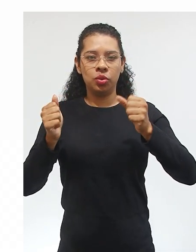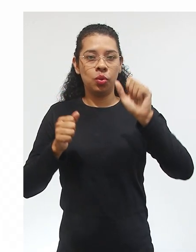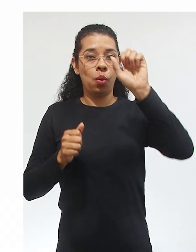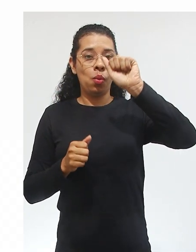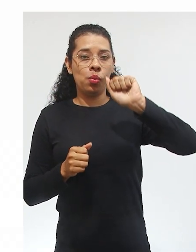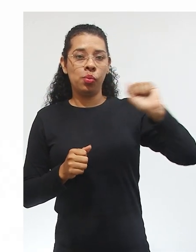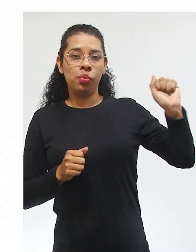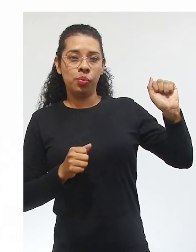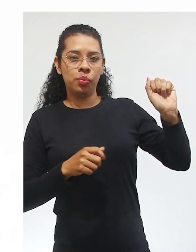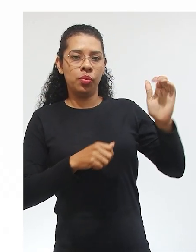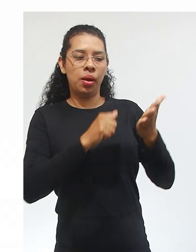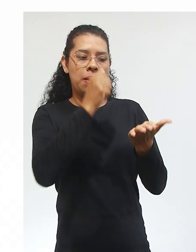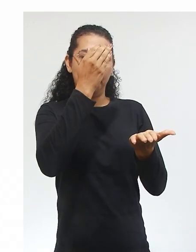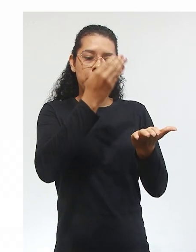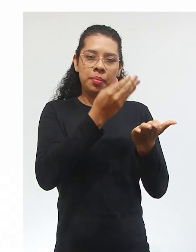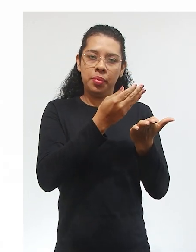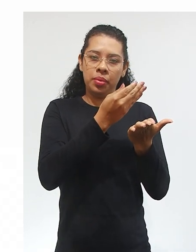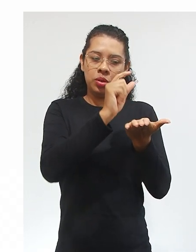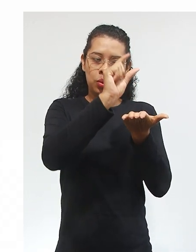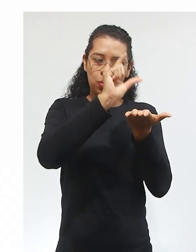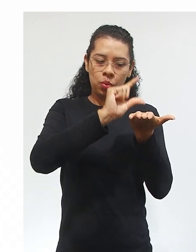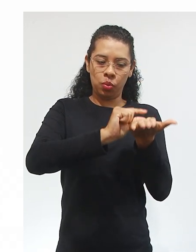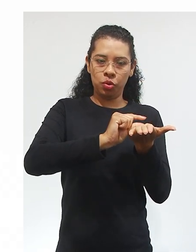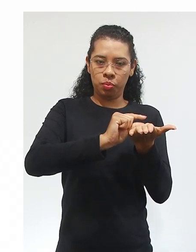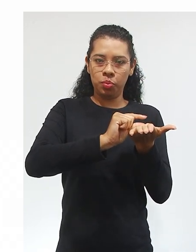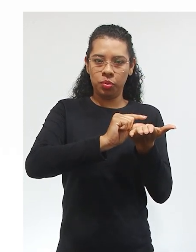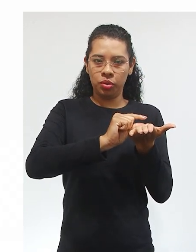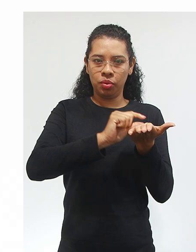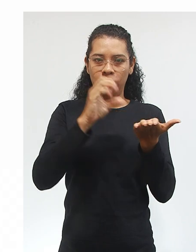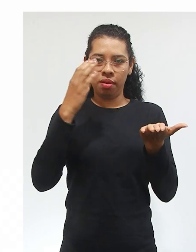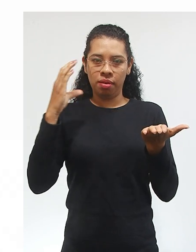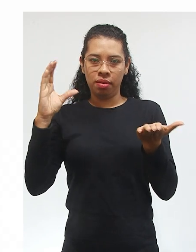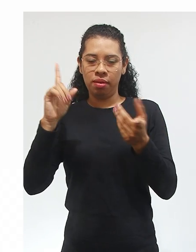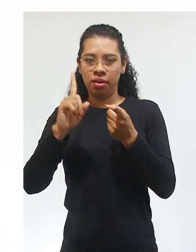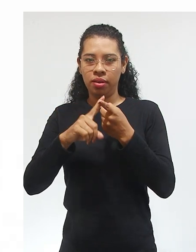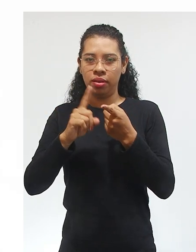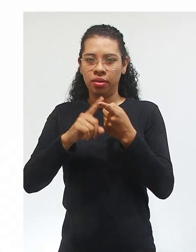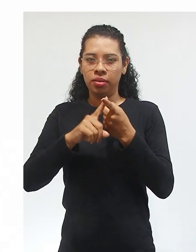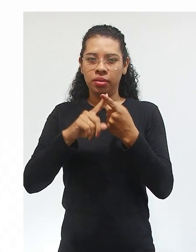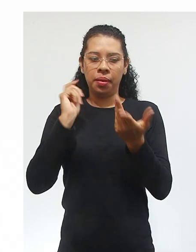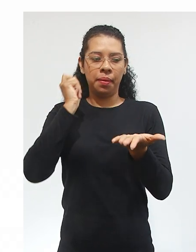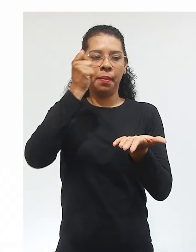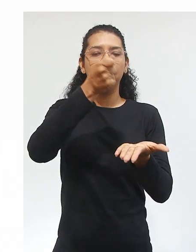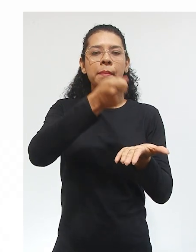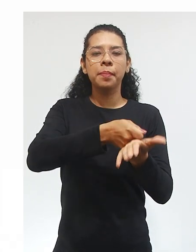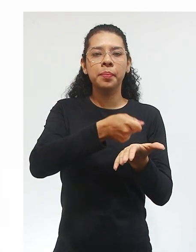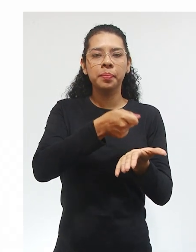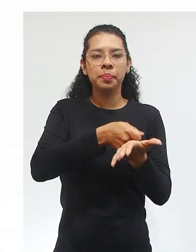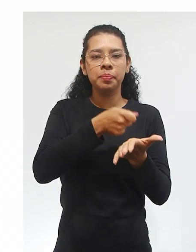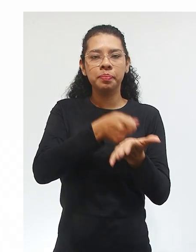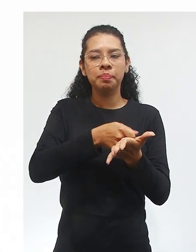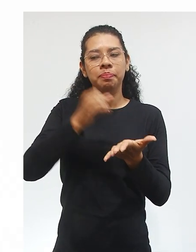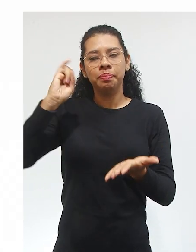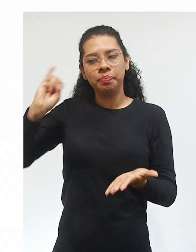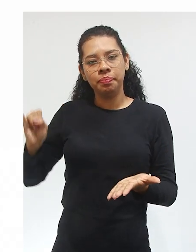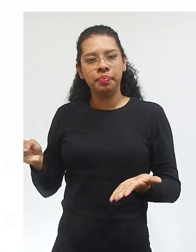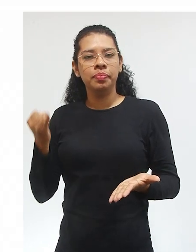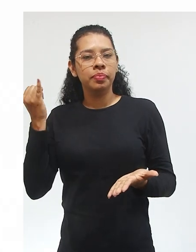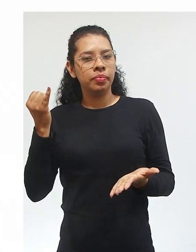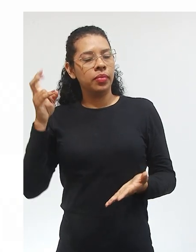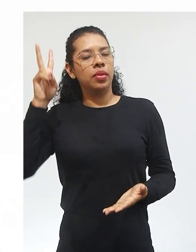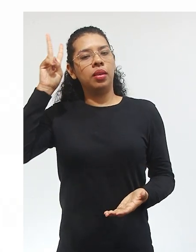vou lançar a crédito. Olha aqui. E devo lançar também aqui que se chama a receita de juros,